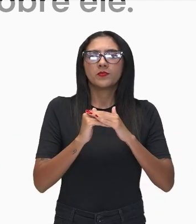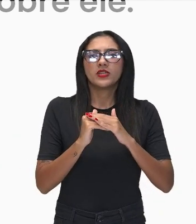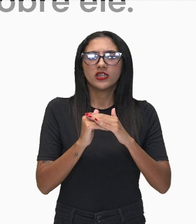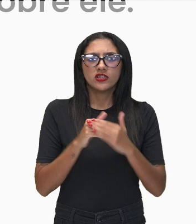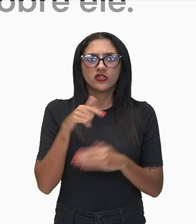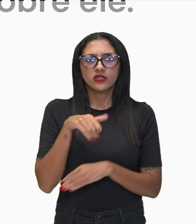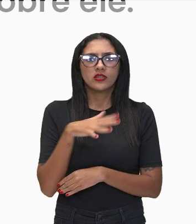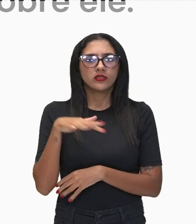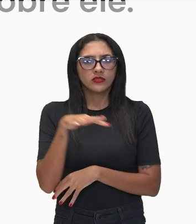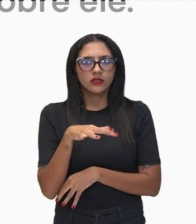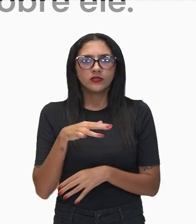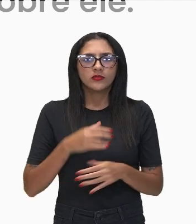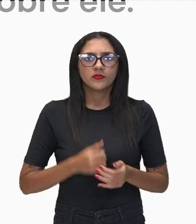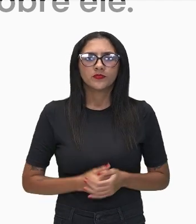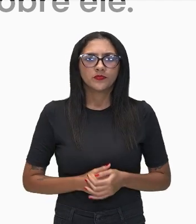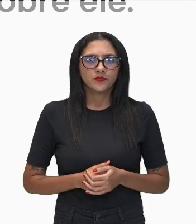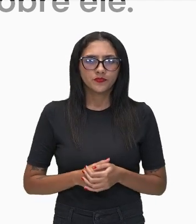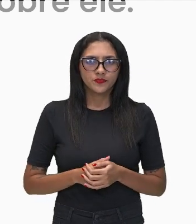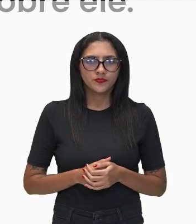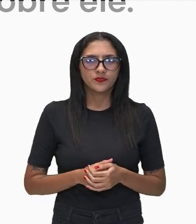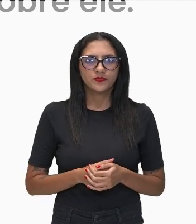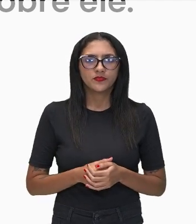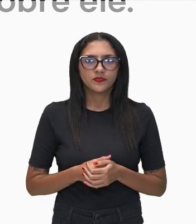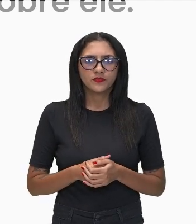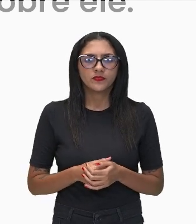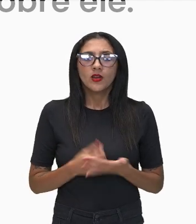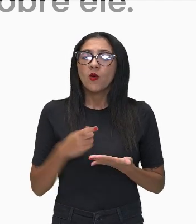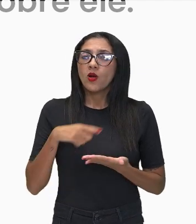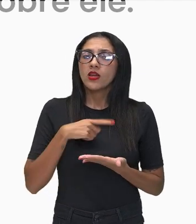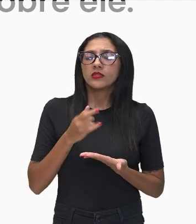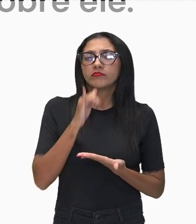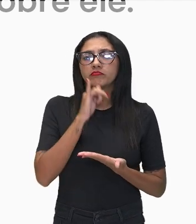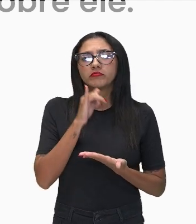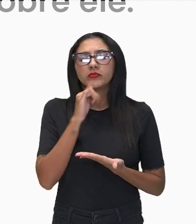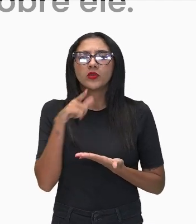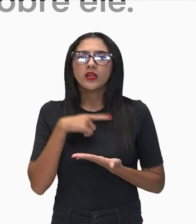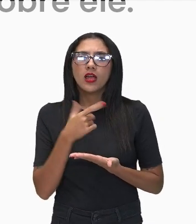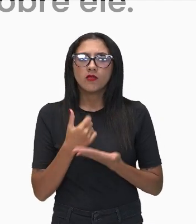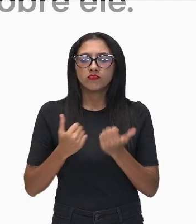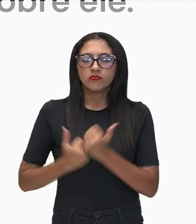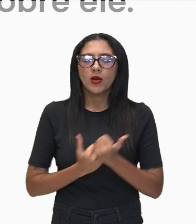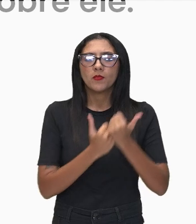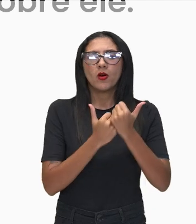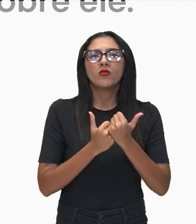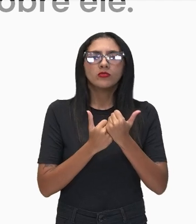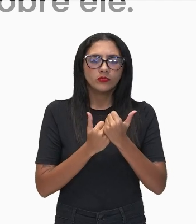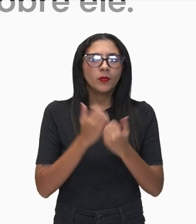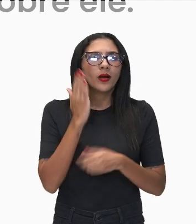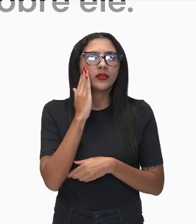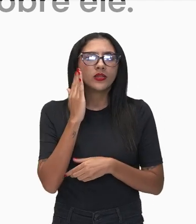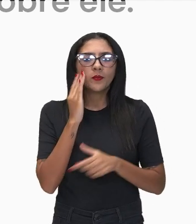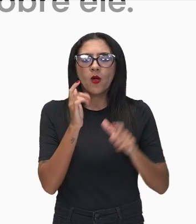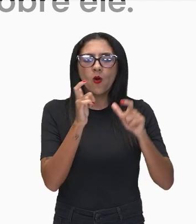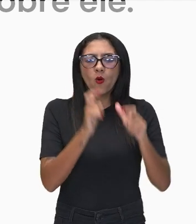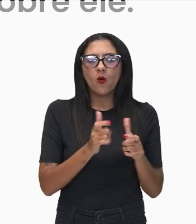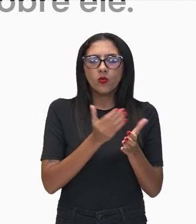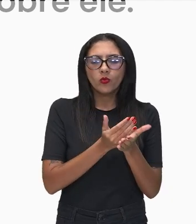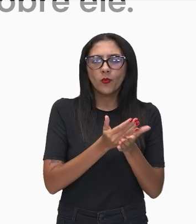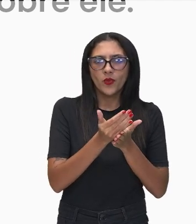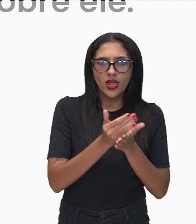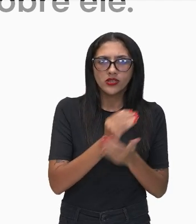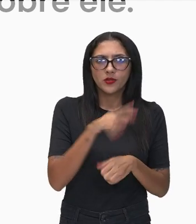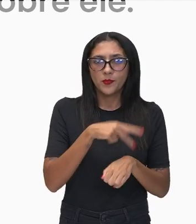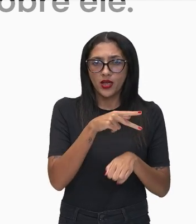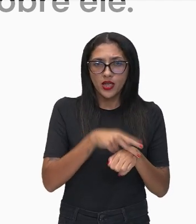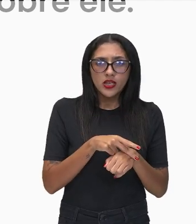fronteiras, ela vai ajudar, né, a estabelecer onde começa e onde termina aquele